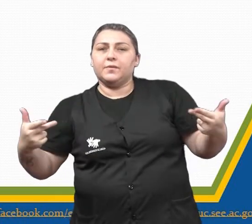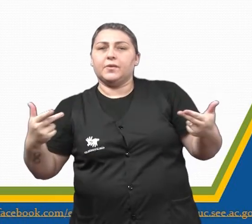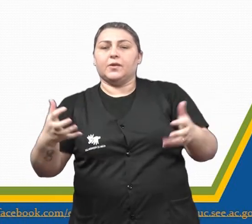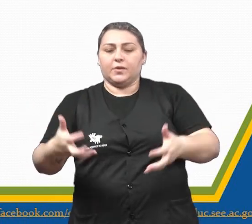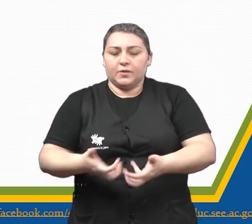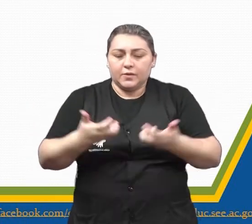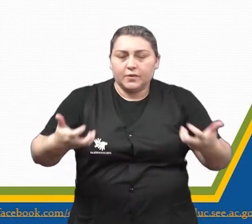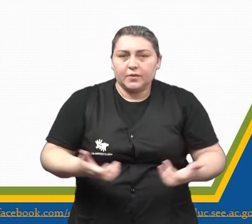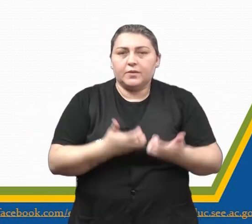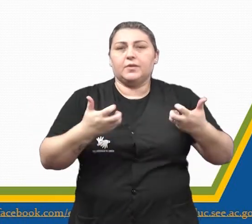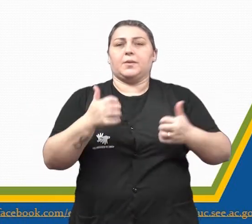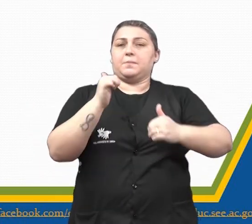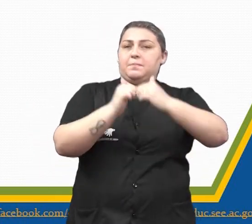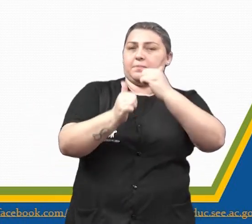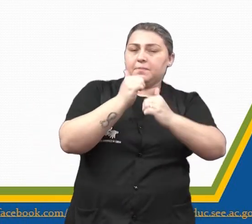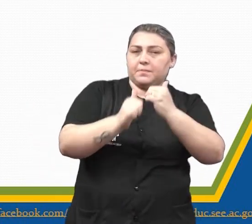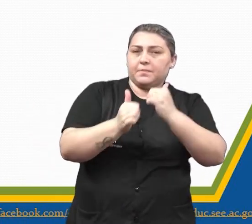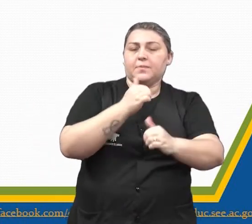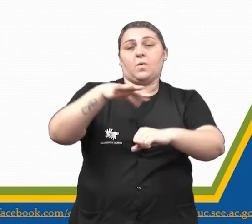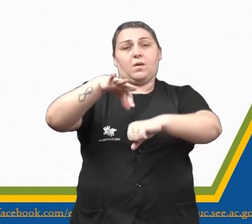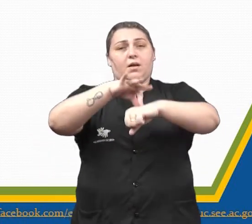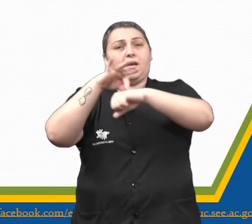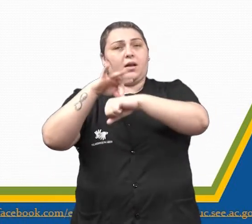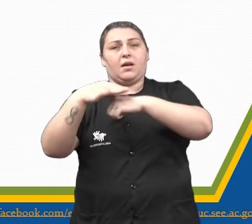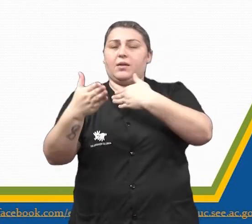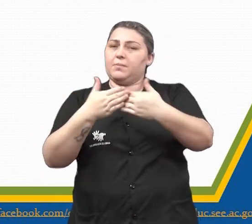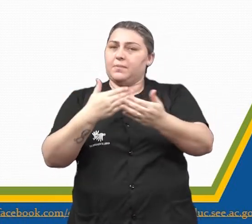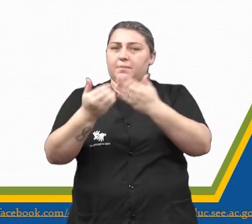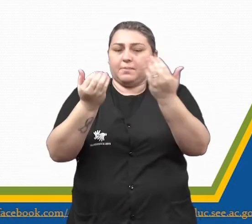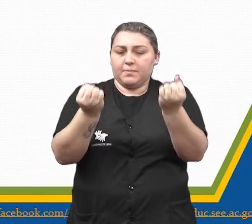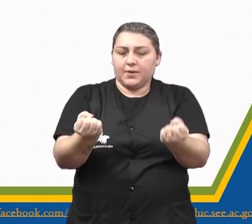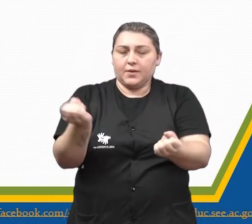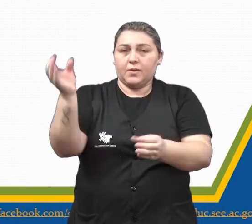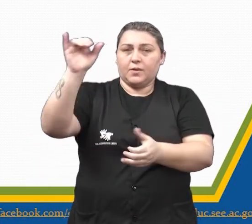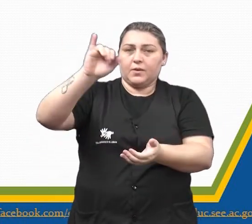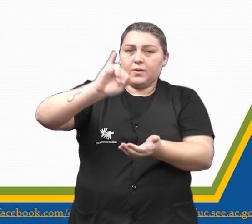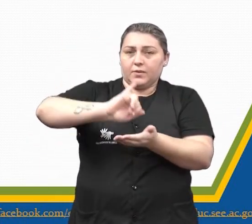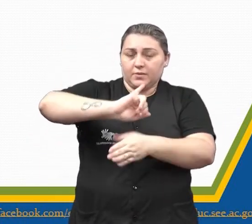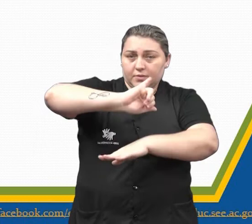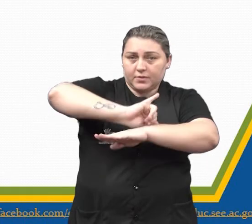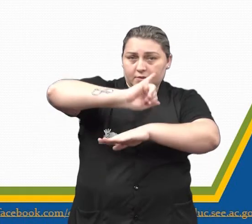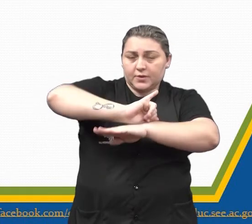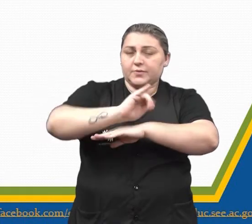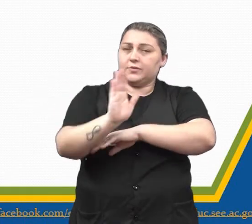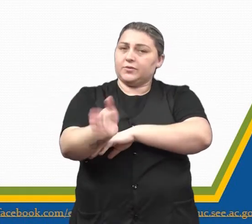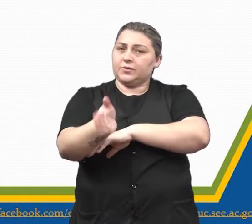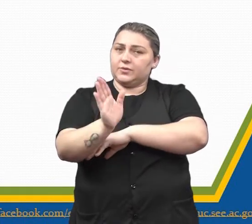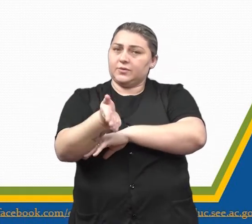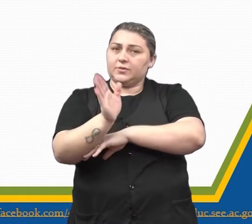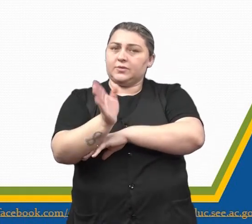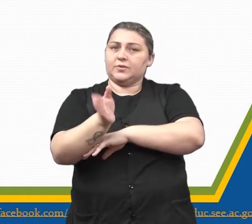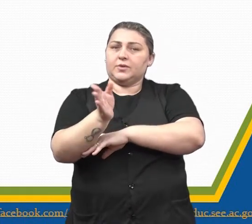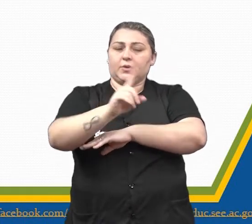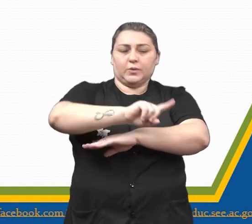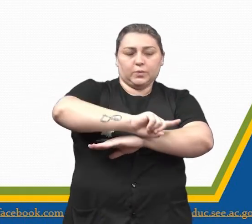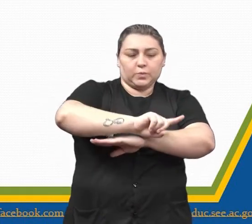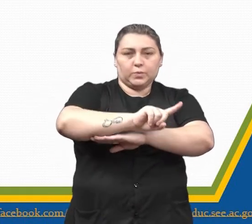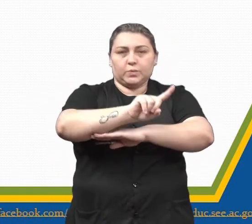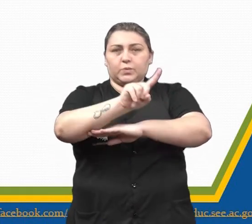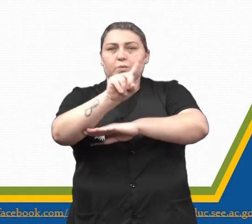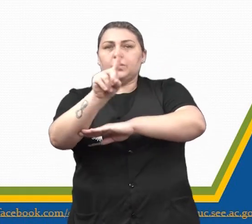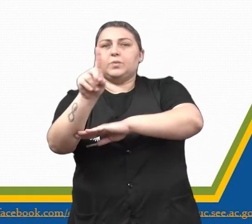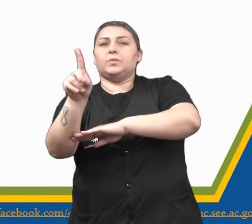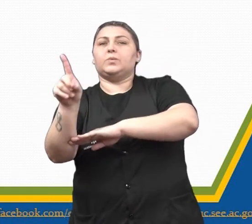legumes ou cereais ou carnes, quando se colocava ali, já automaticamente, né, o ponteirinho